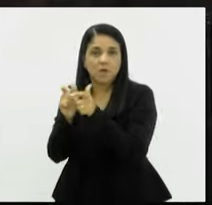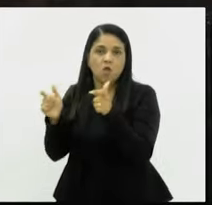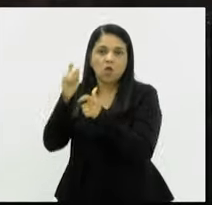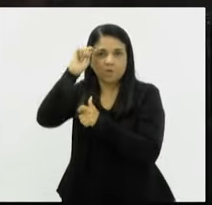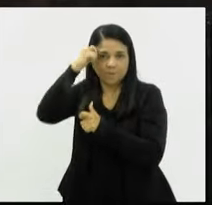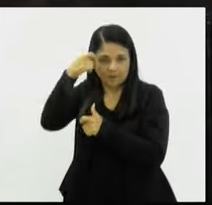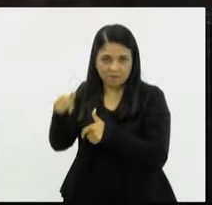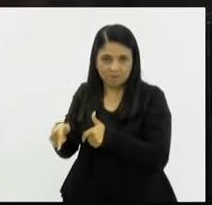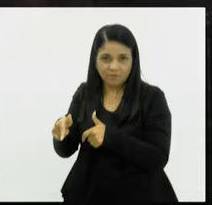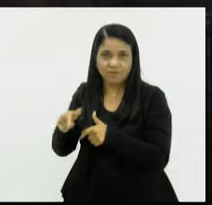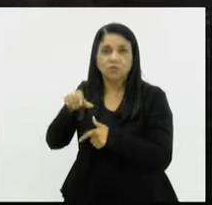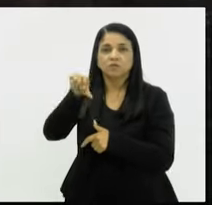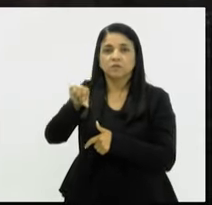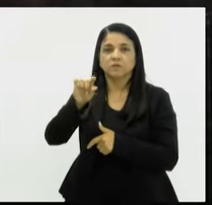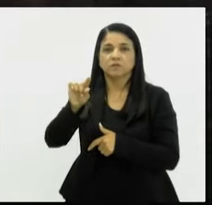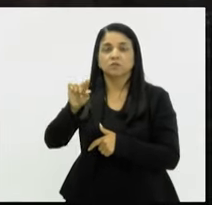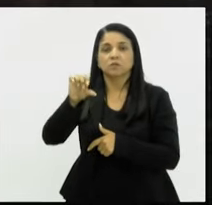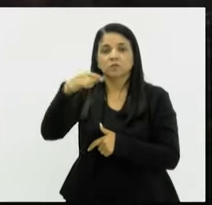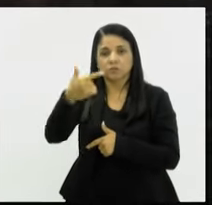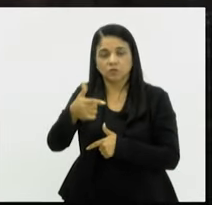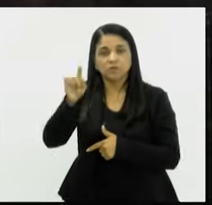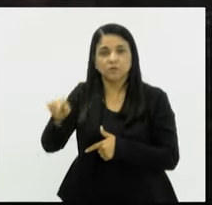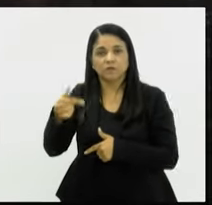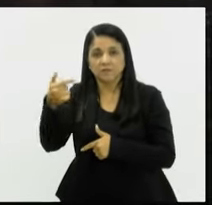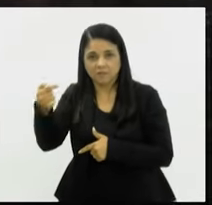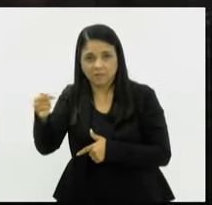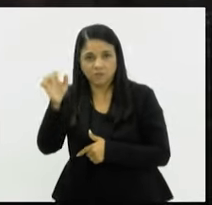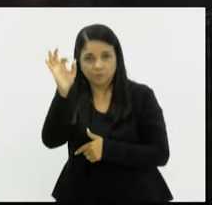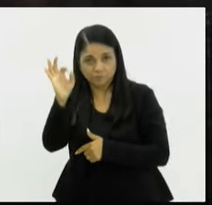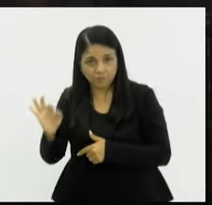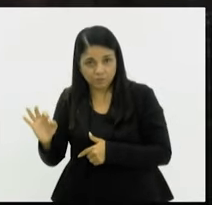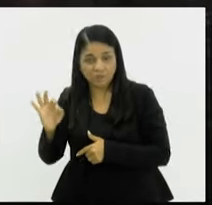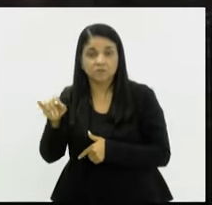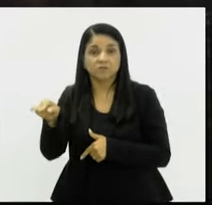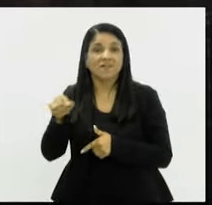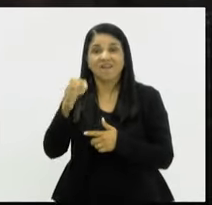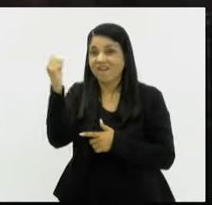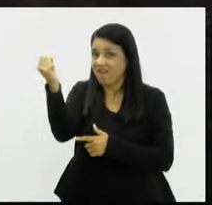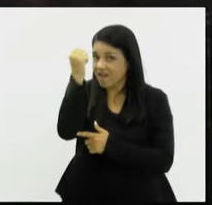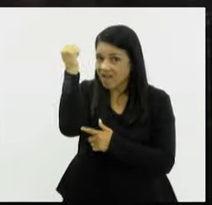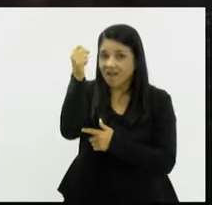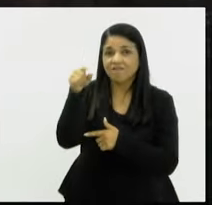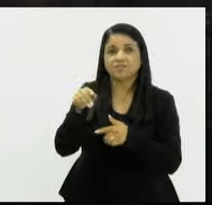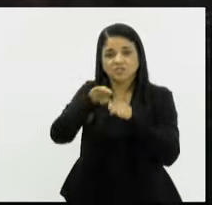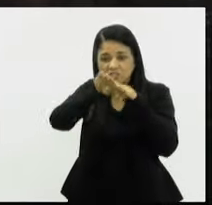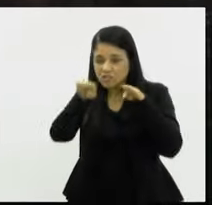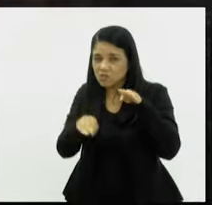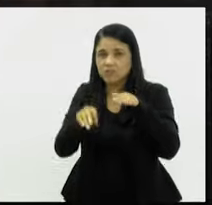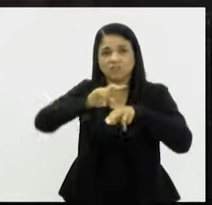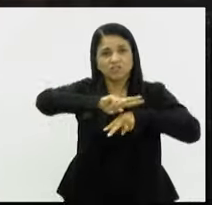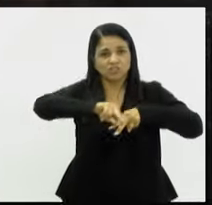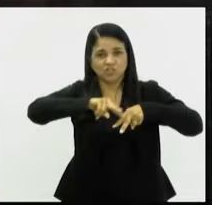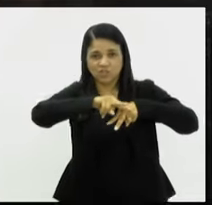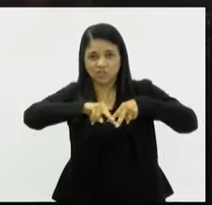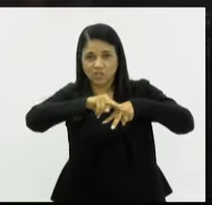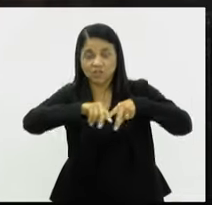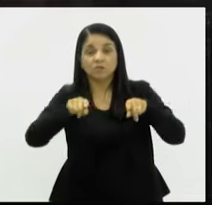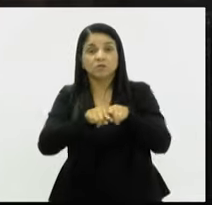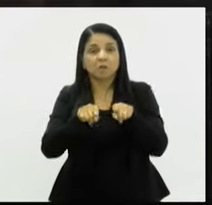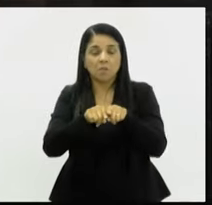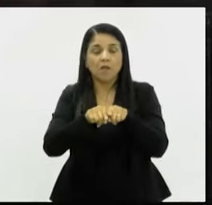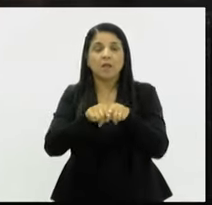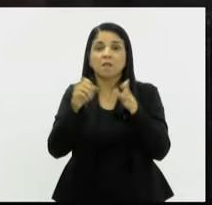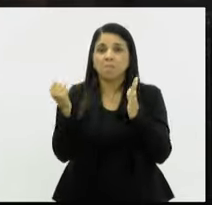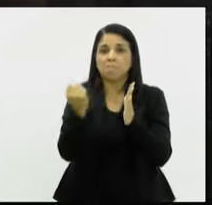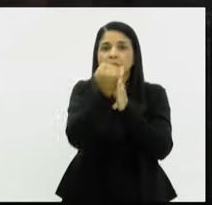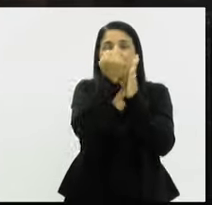de 92,7%. Trata-se de um problema grave de desigualdade de gênero, mas também que tem